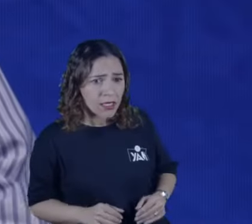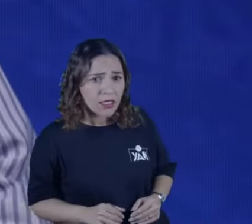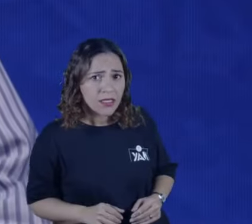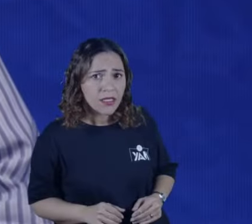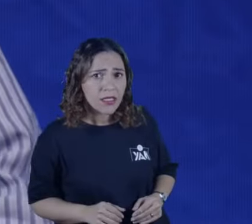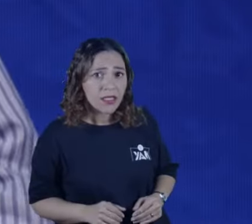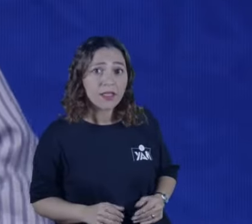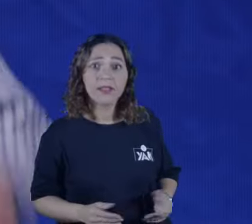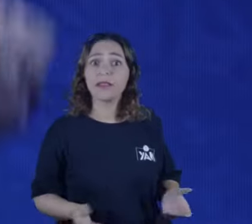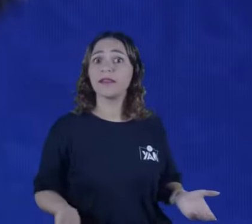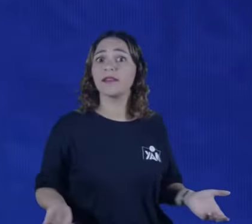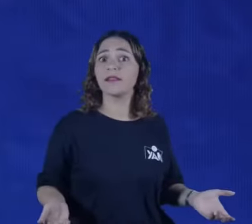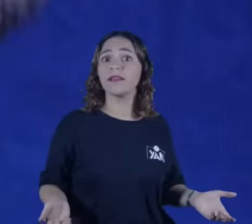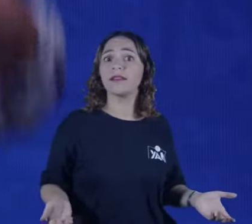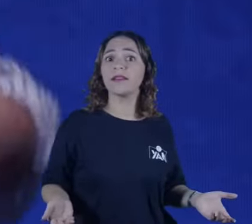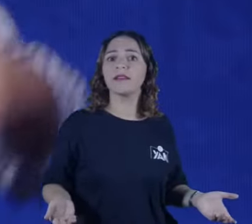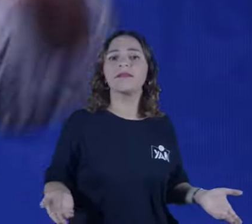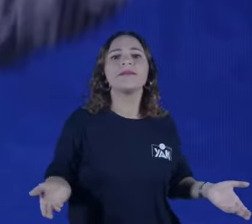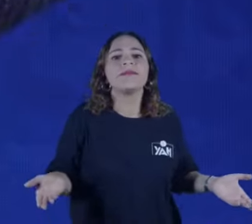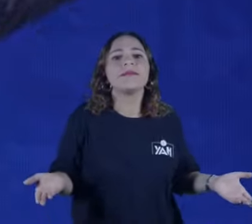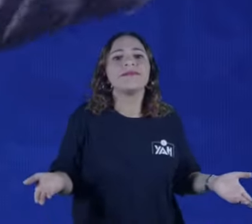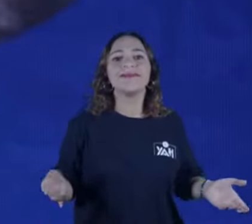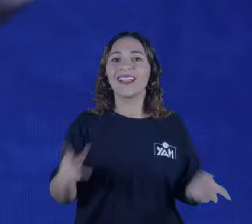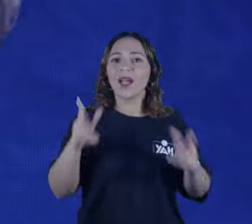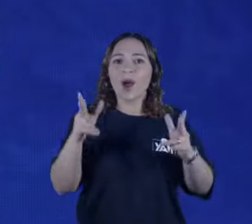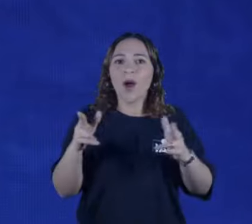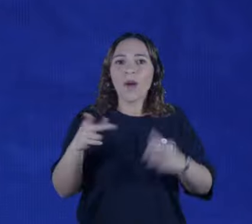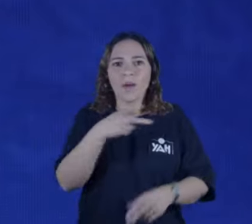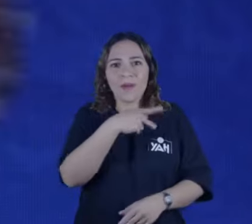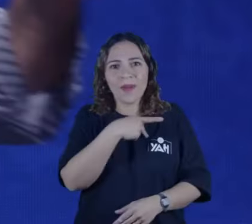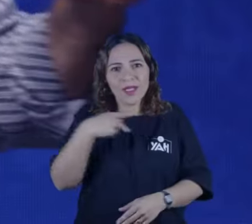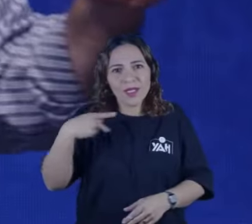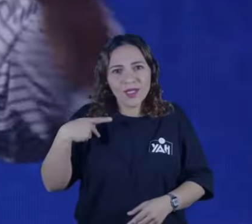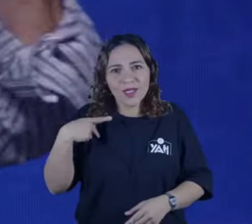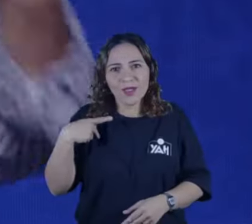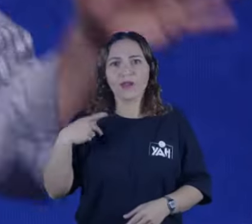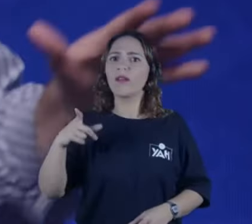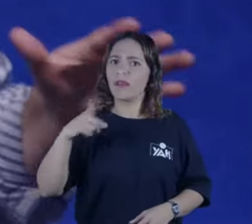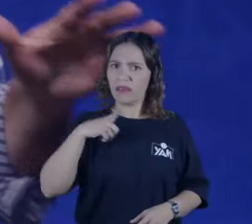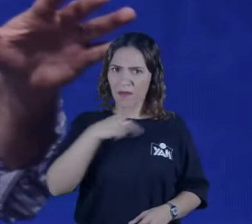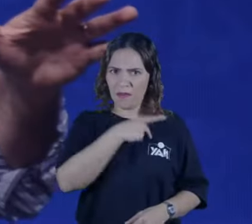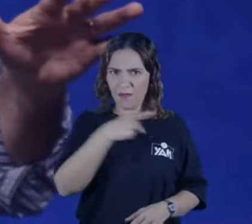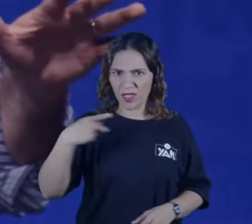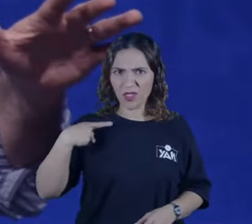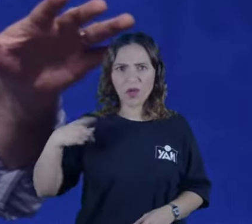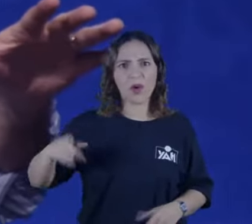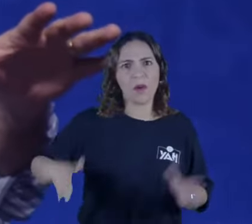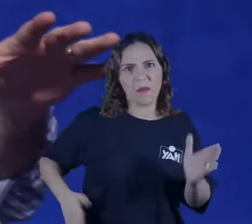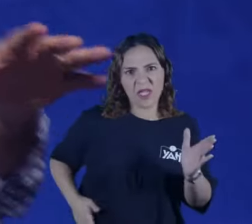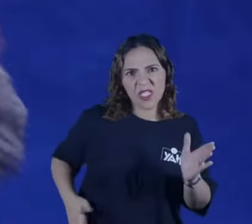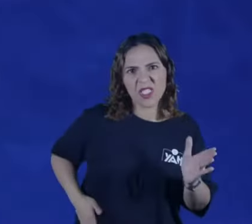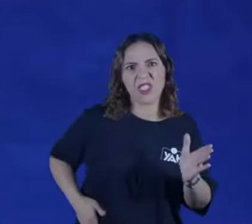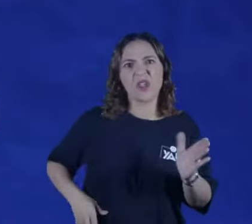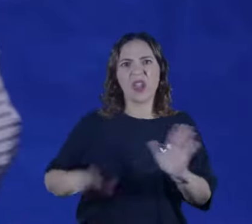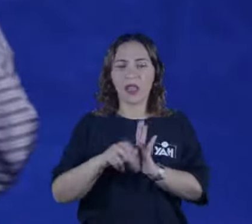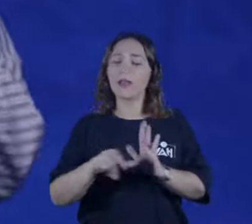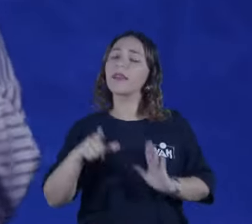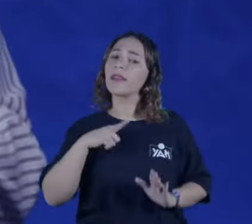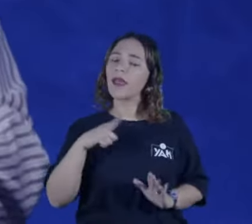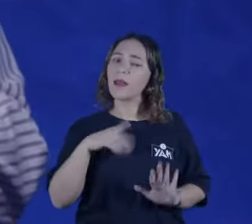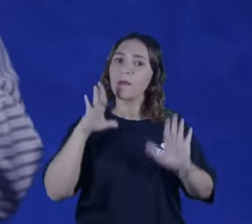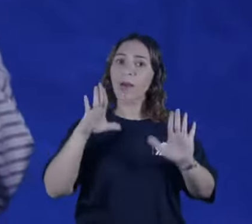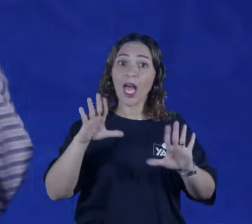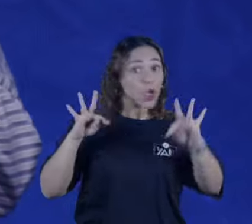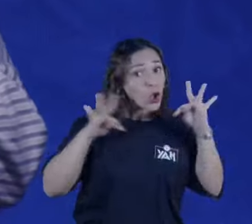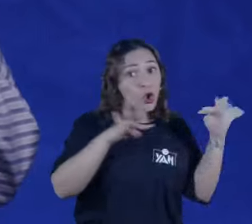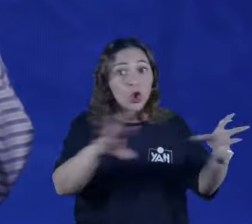ouve? Meu querido, um pastor foi investir. Tem pastor bandido? Tem. Mas isso não quer